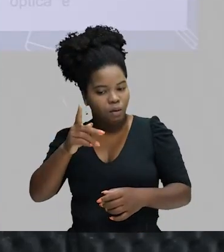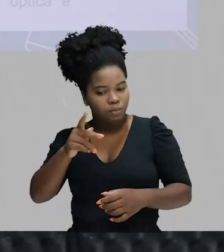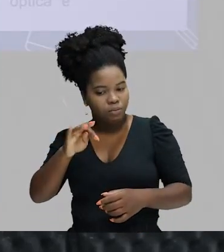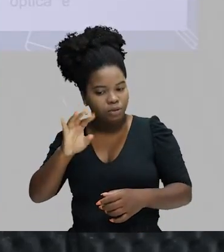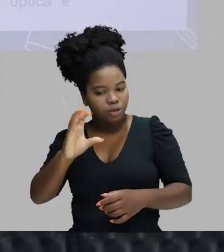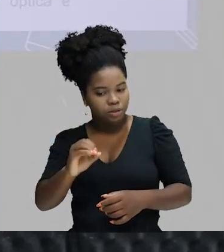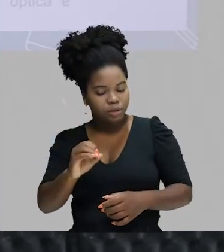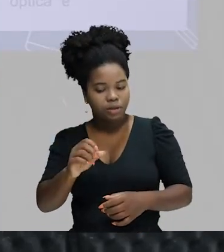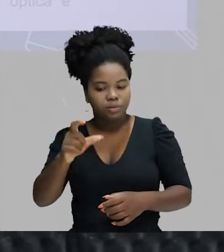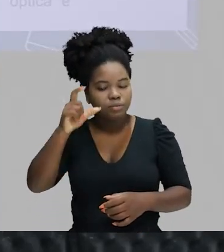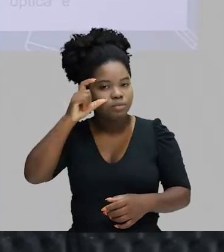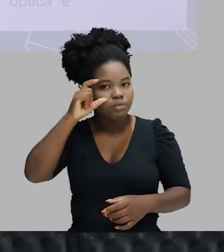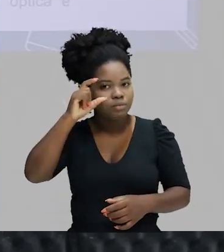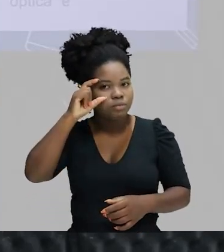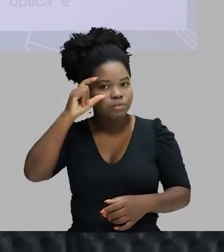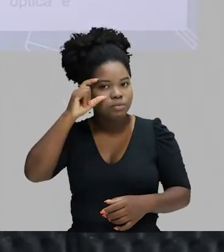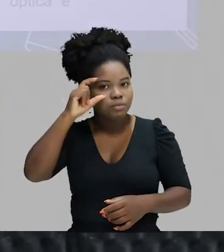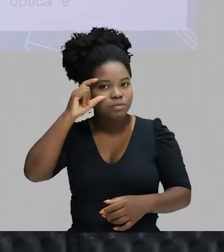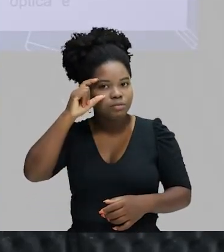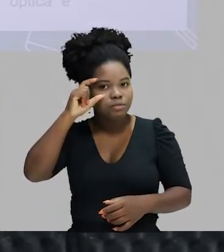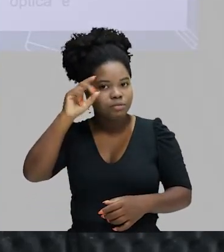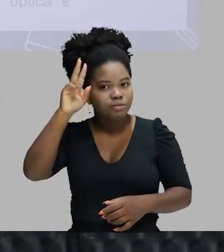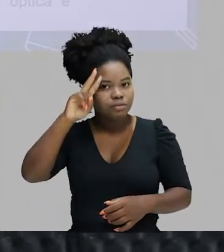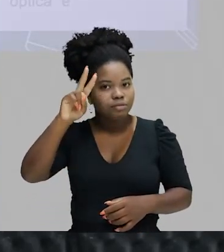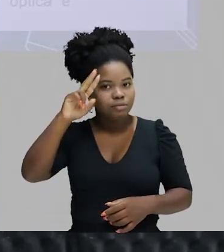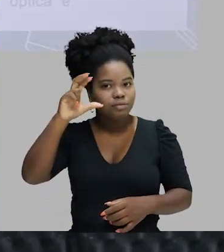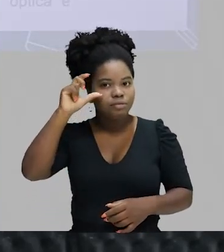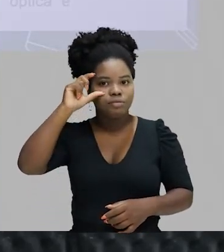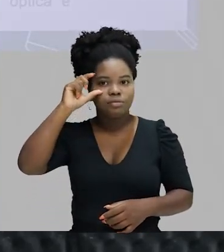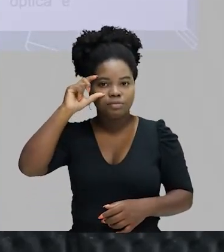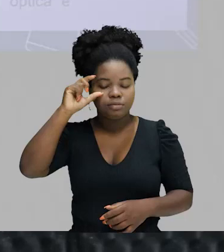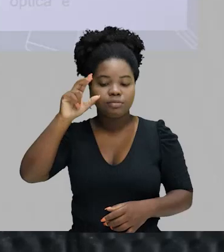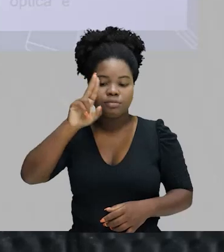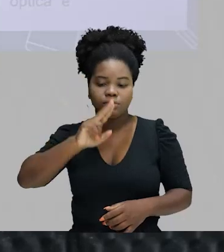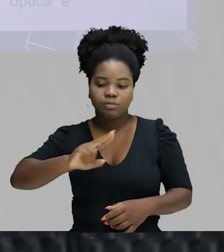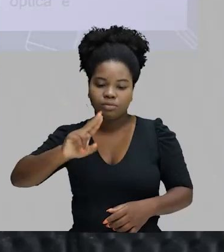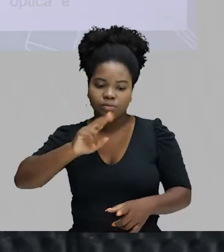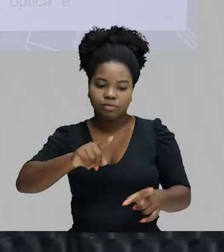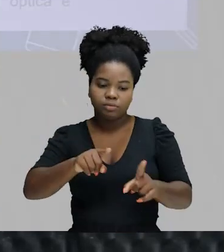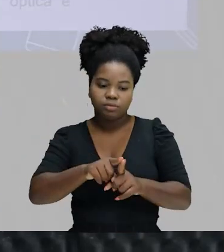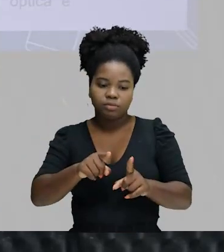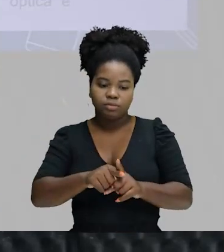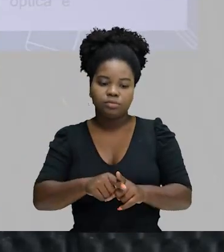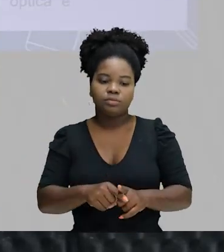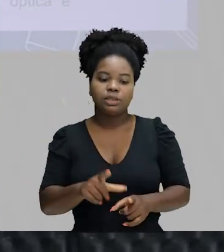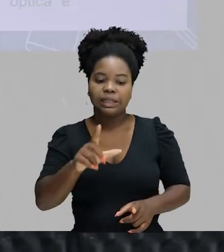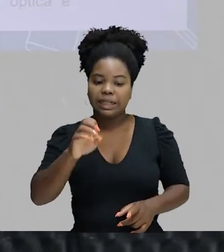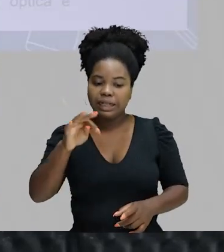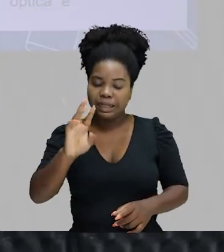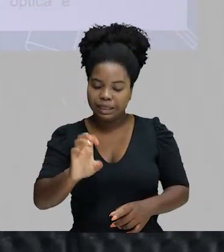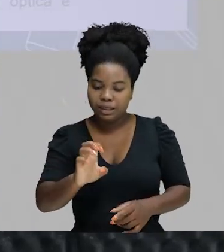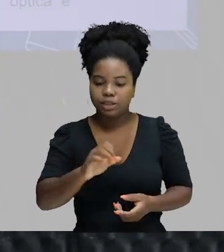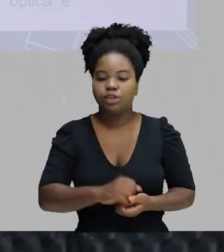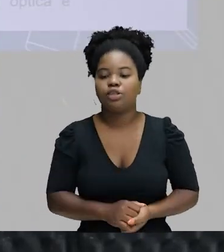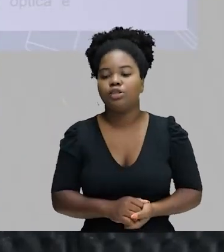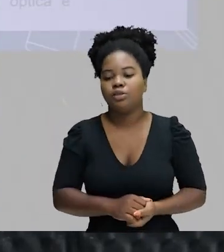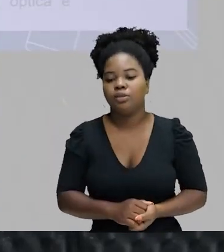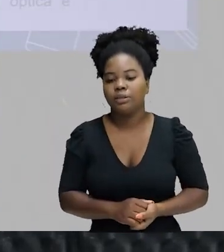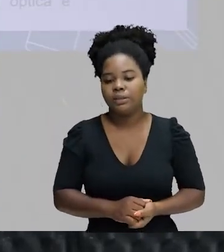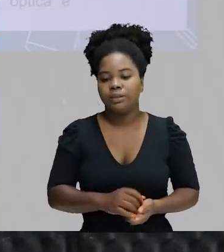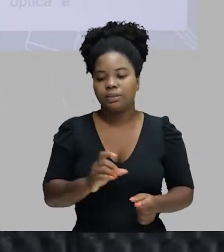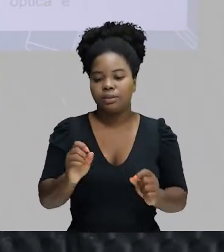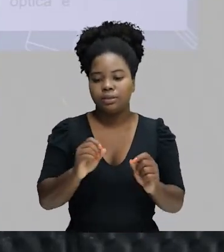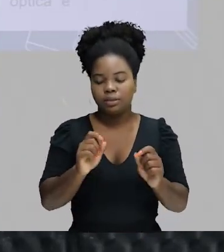seja, aqui a lente do óculos, né, que a gente utiliza, fibra óptica, né, que vai levar aquela